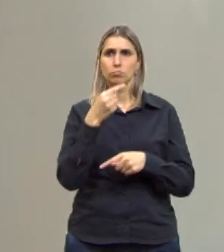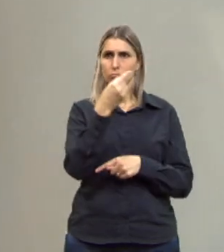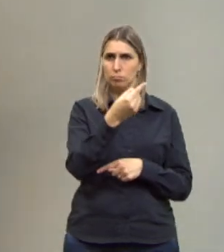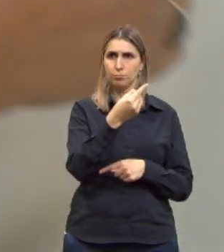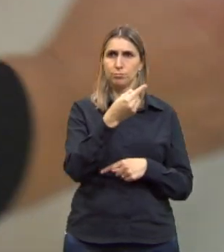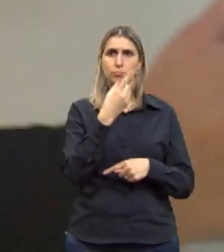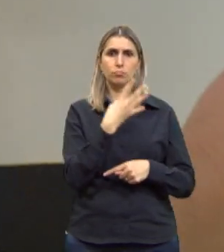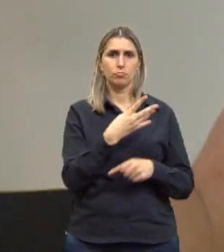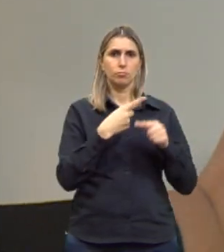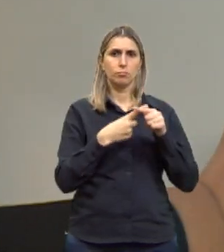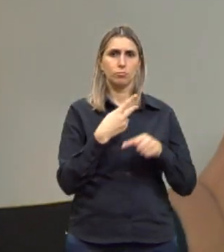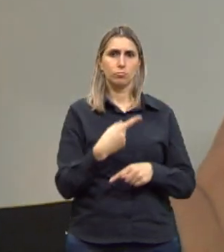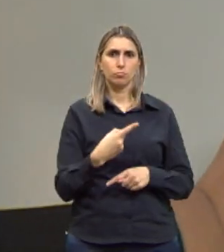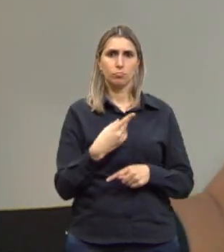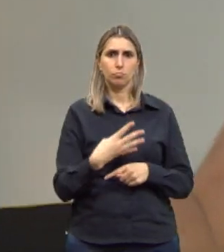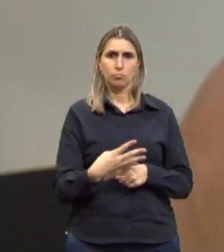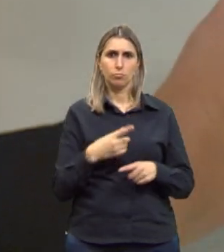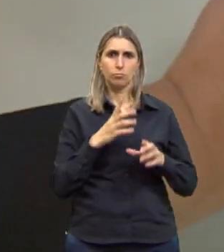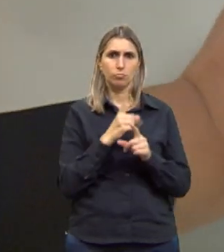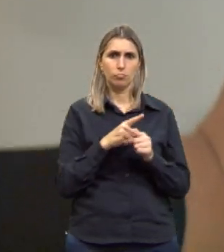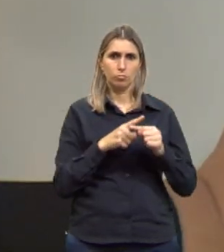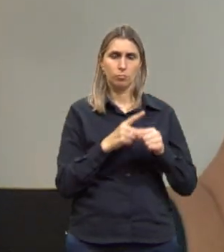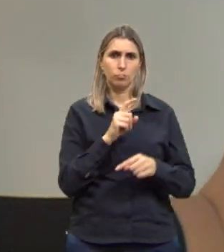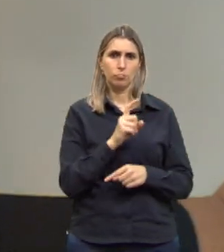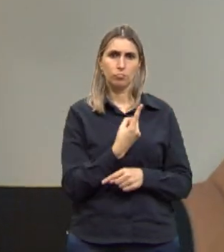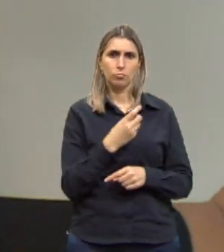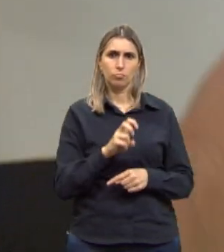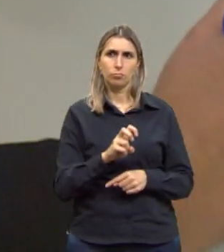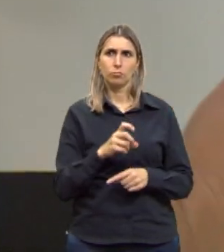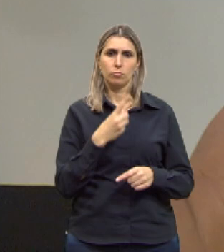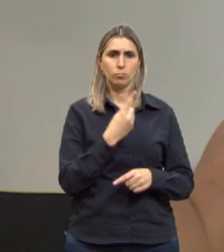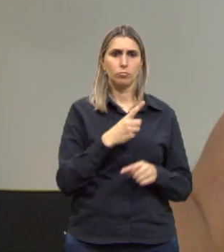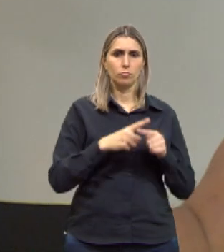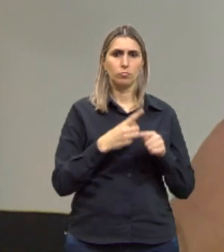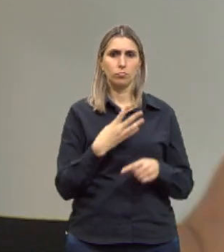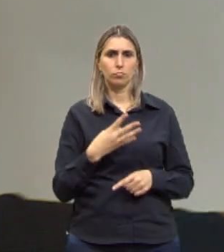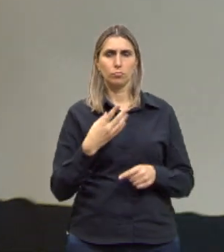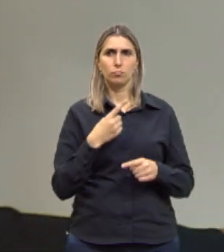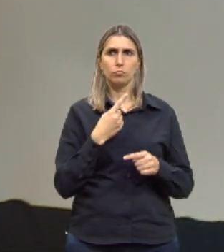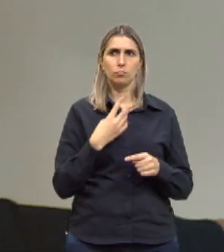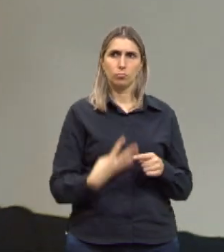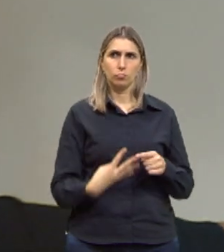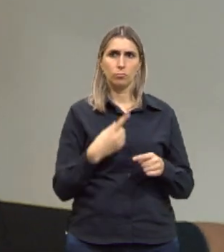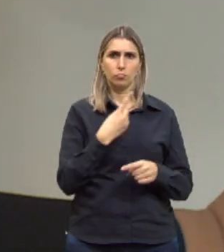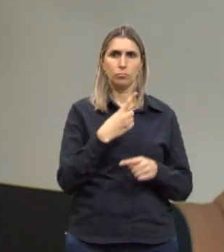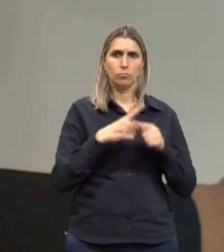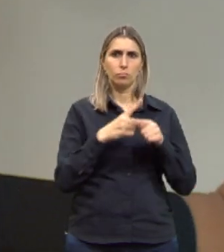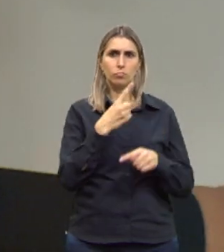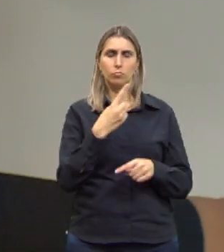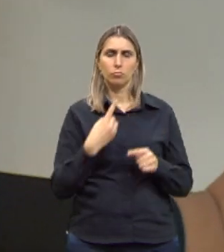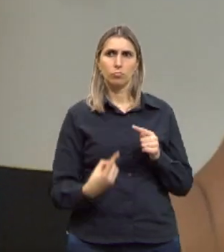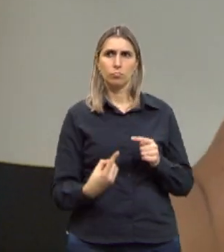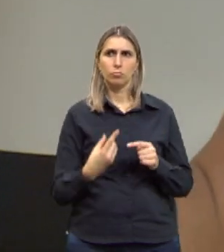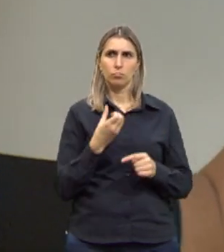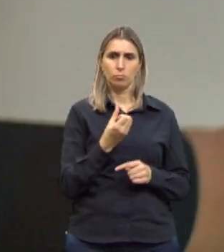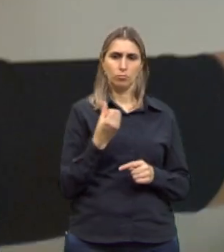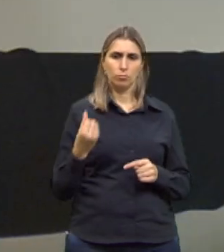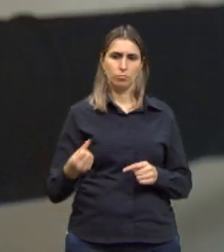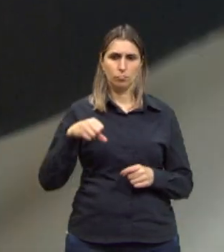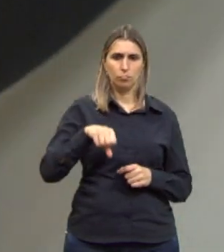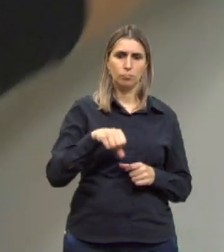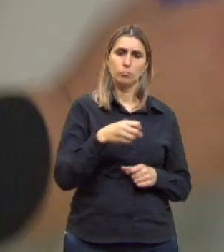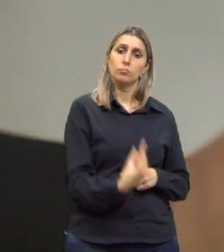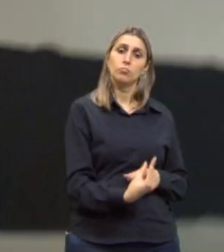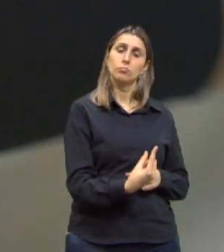4 vezes 1, 4 mais 1, 5. 1 vezes 4, 4. E 1 vezes 1, 1. 6, 9 e